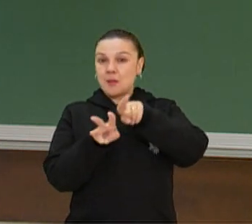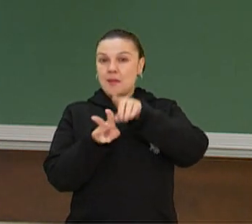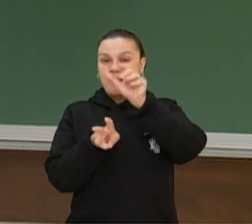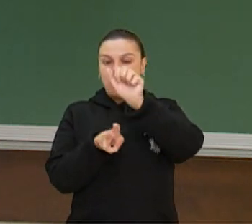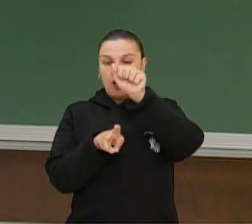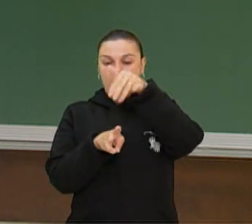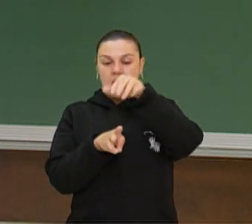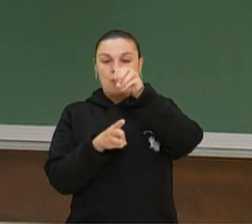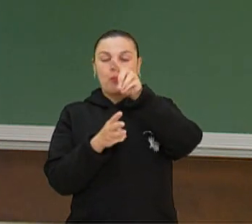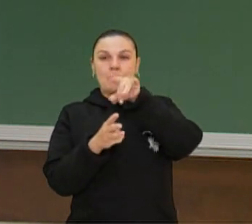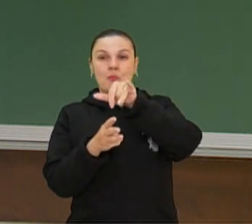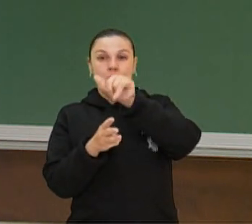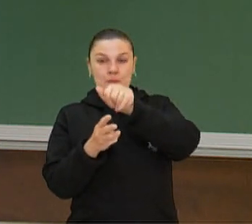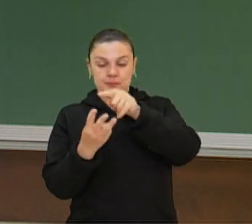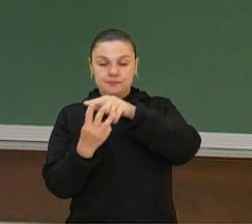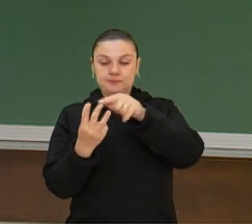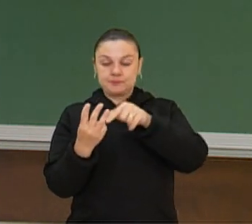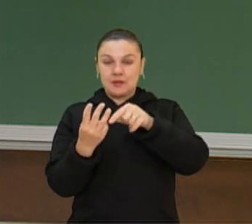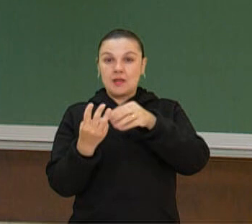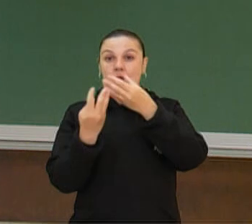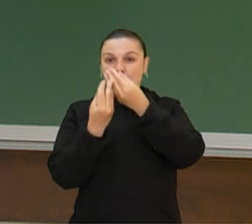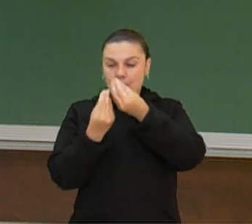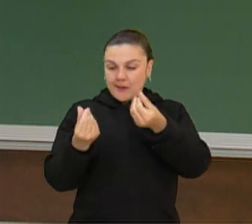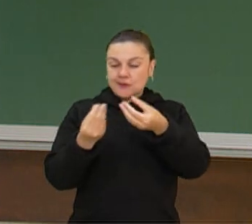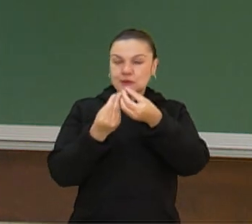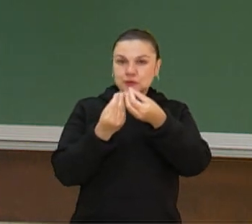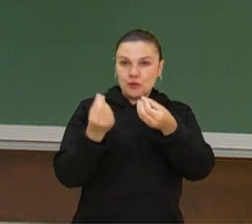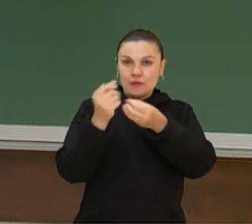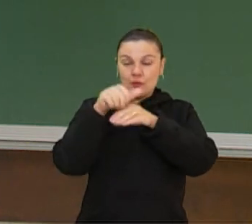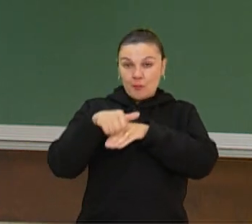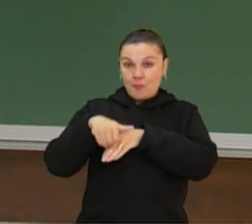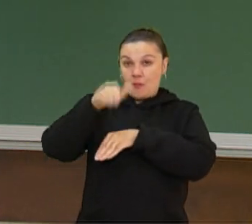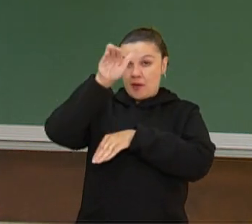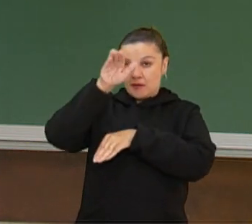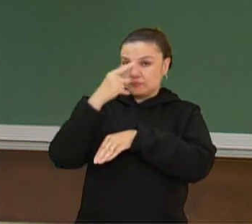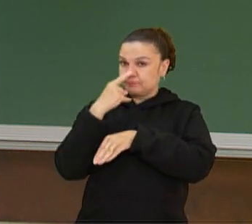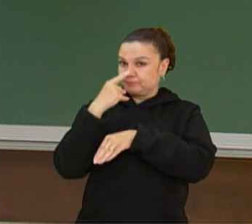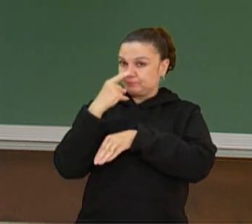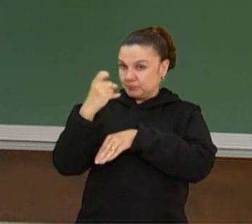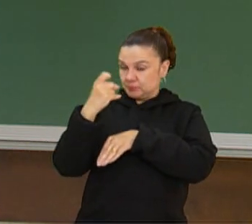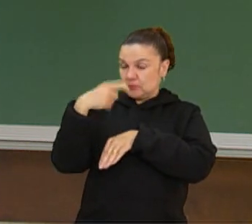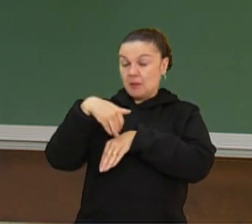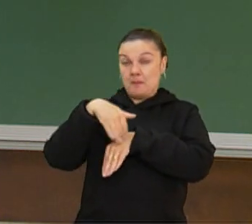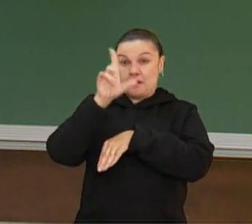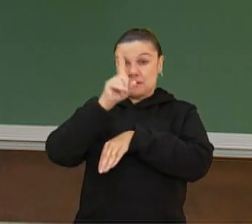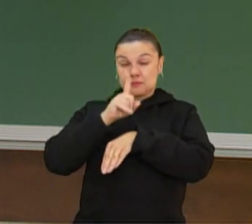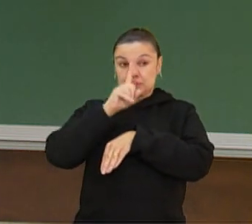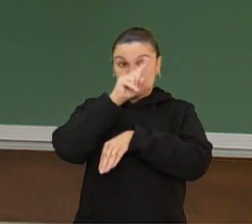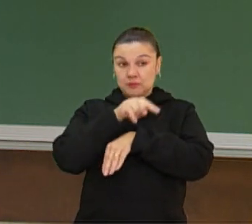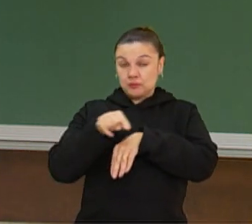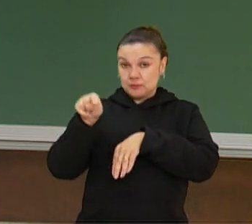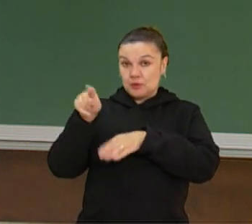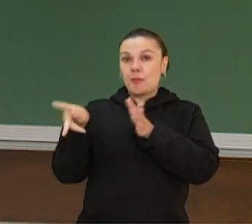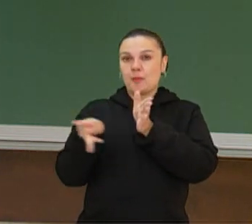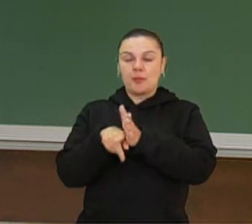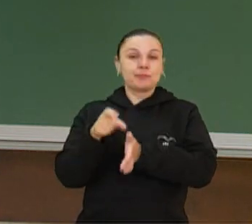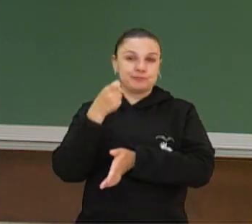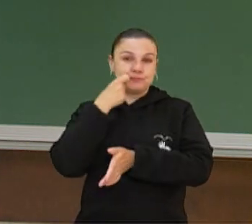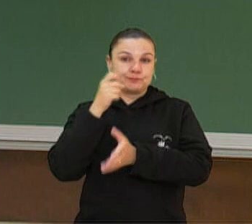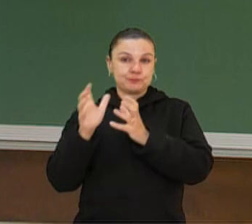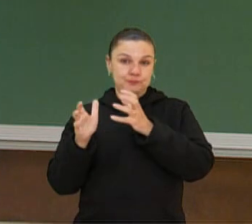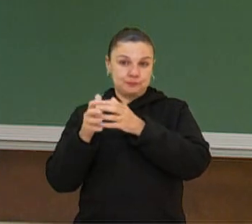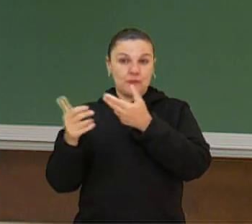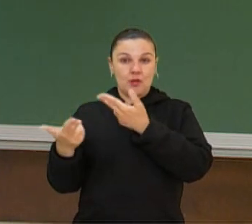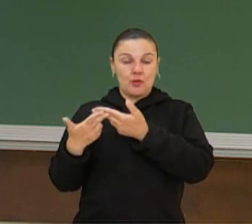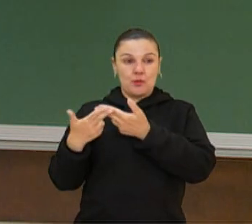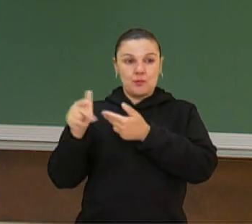amônia é mais solúvel que a ureia e é mais solúvel que o ácido úrico. Porém, ela é mais tóxica também. Está presente em quem? No grupo dos peixes,